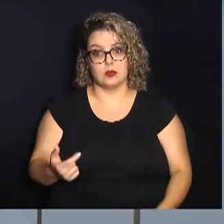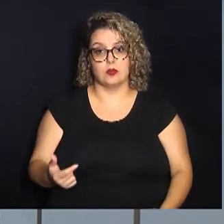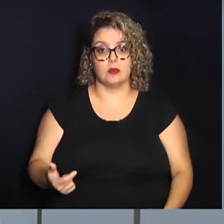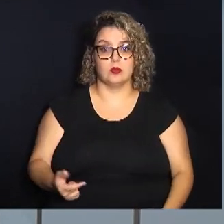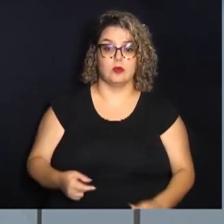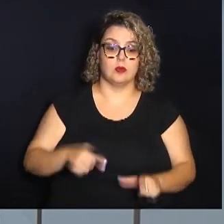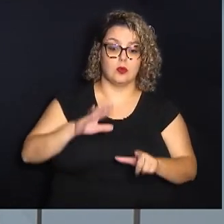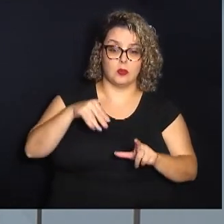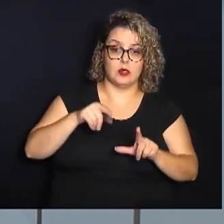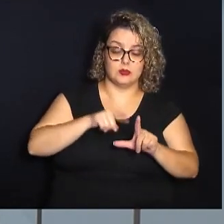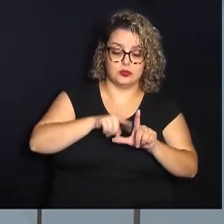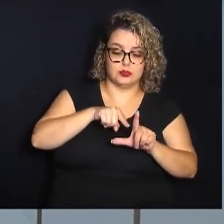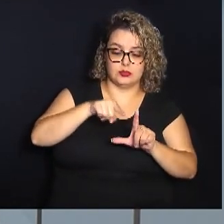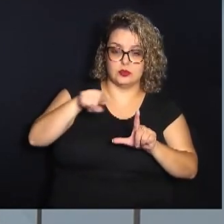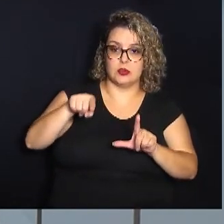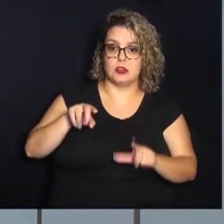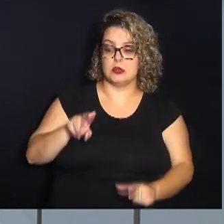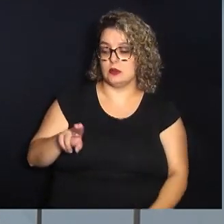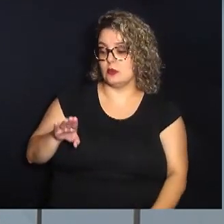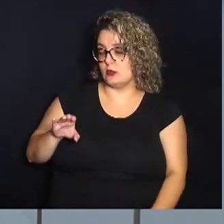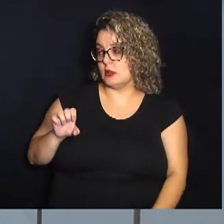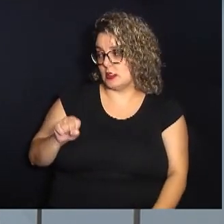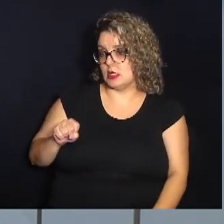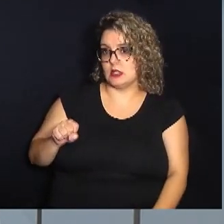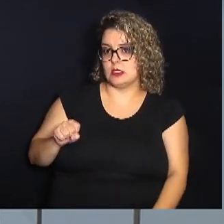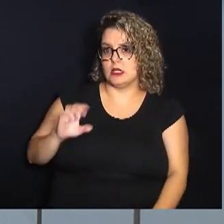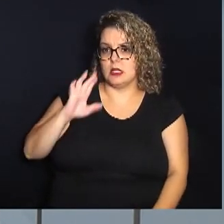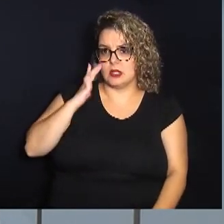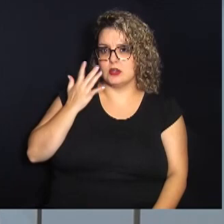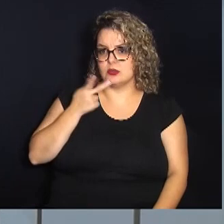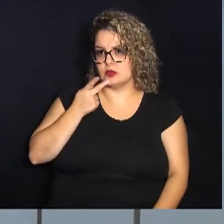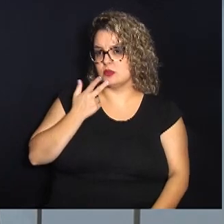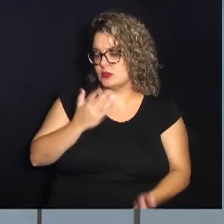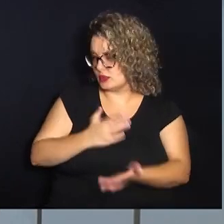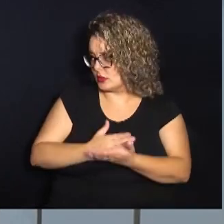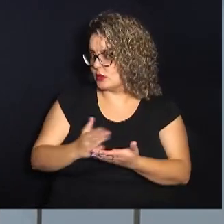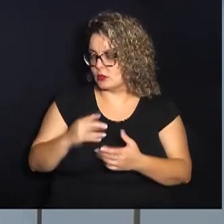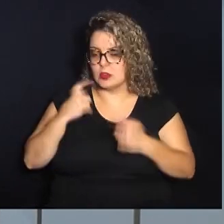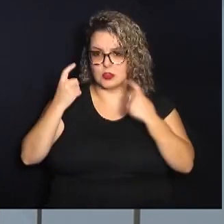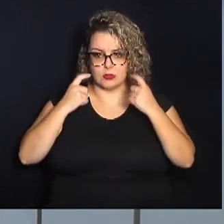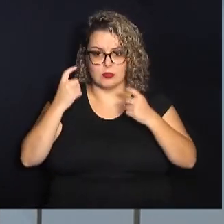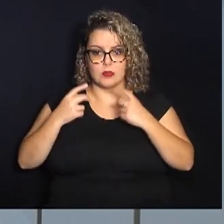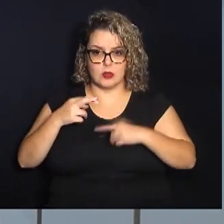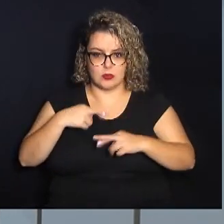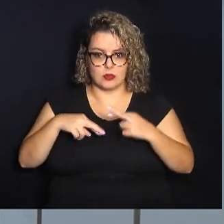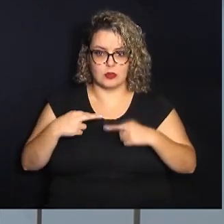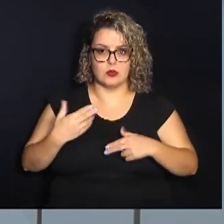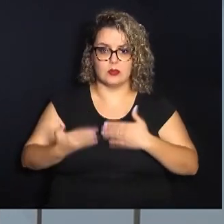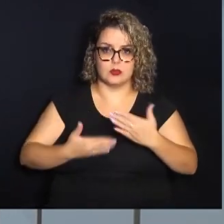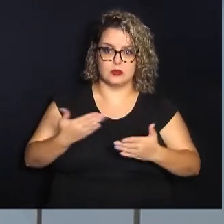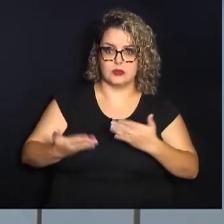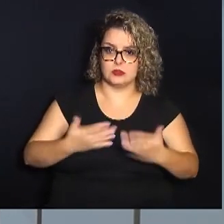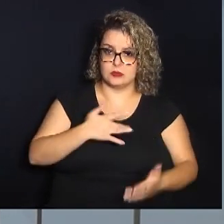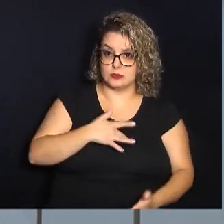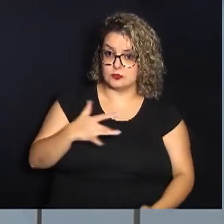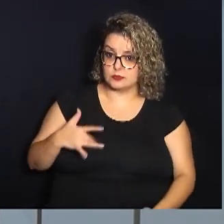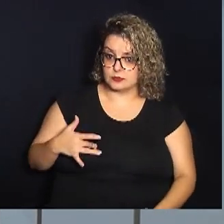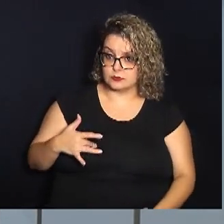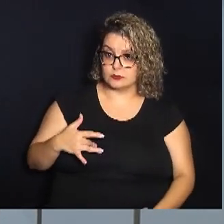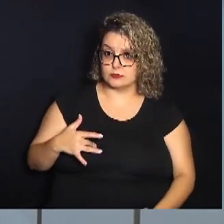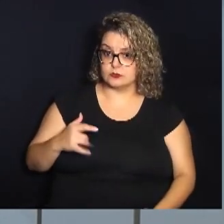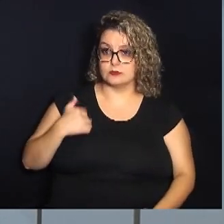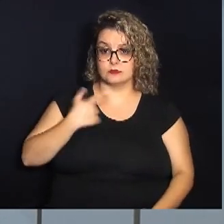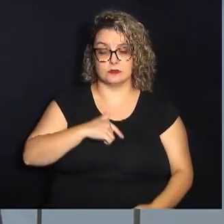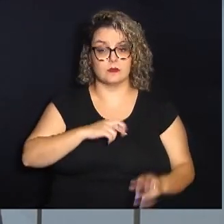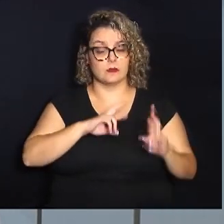transmissão é na unidade básica de saúde. Eu acho que alguém comentou aqui no início, né, com a preocupação com relação ao serviço de saúde. Então, a gente espera